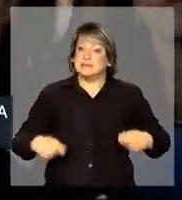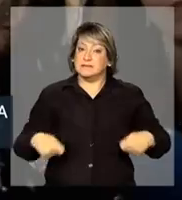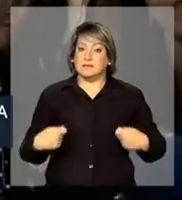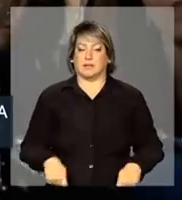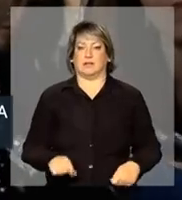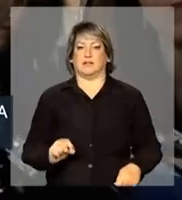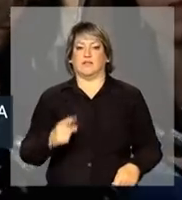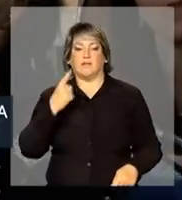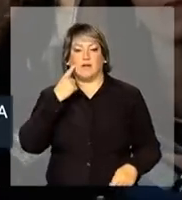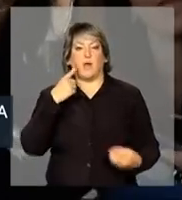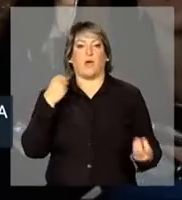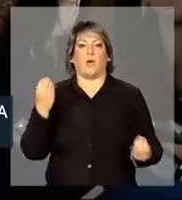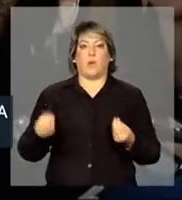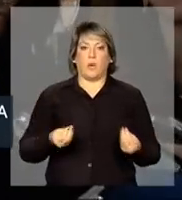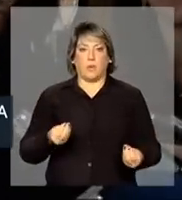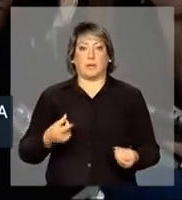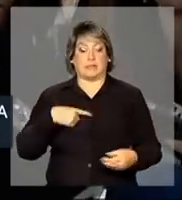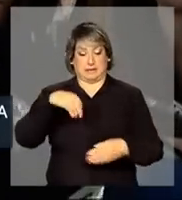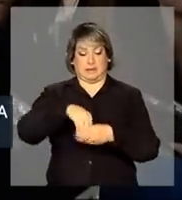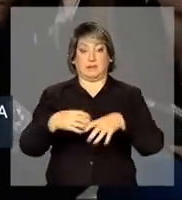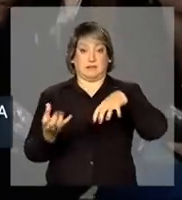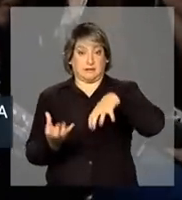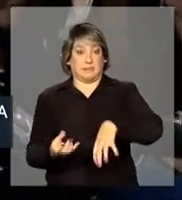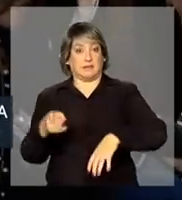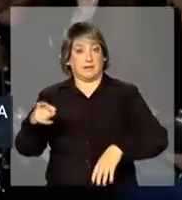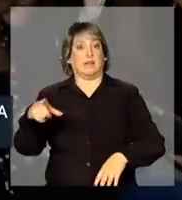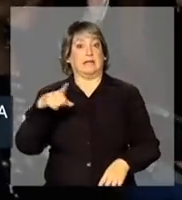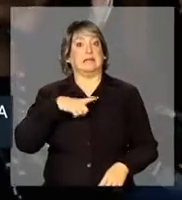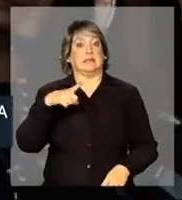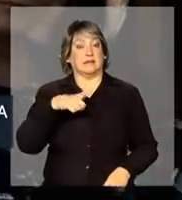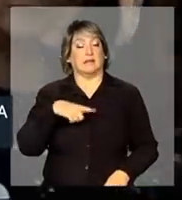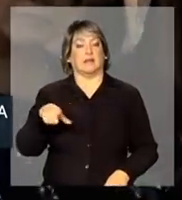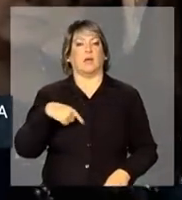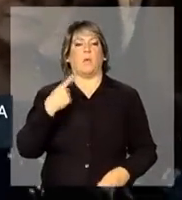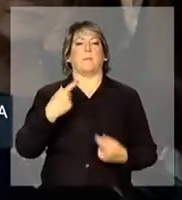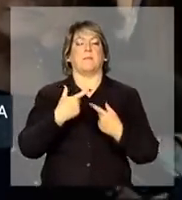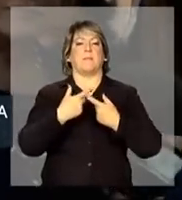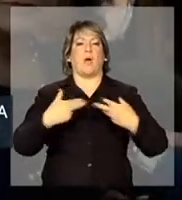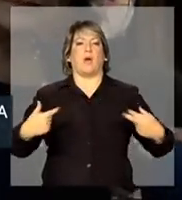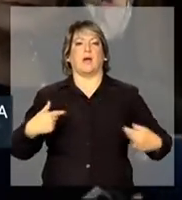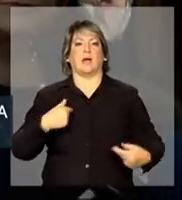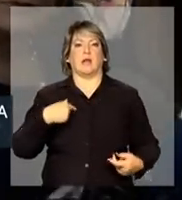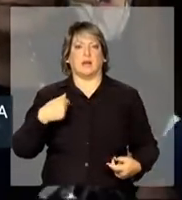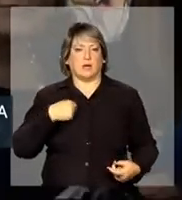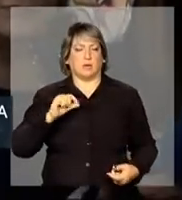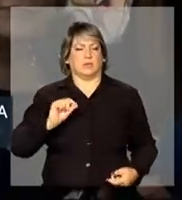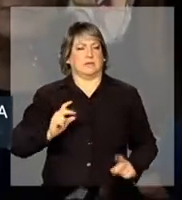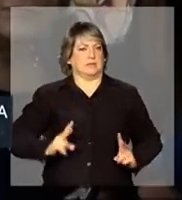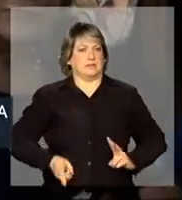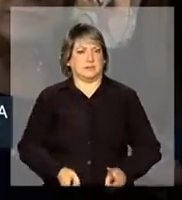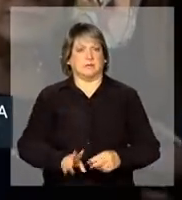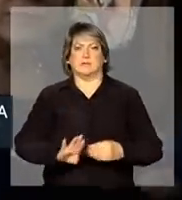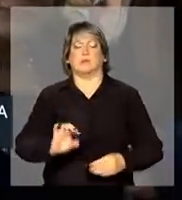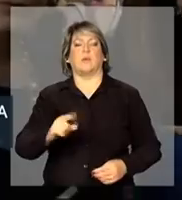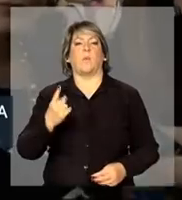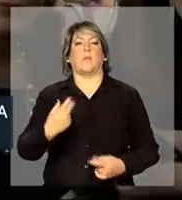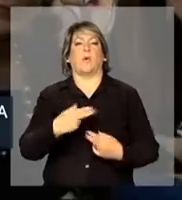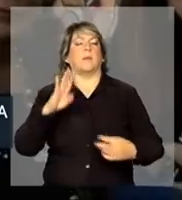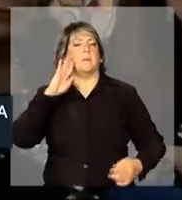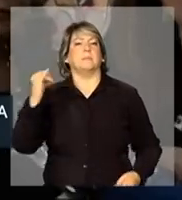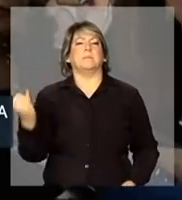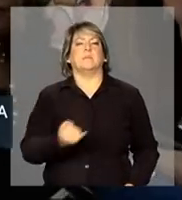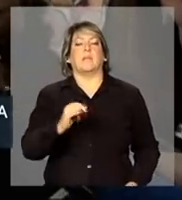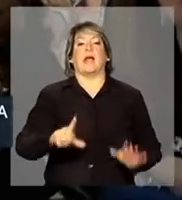Tá tramitando pelo Congresso uma das coisas que eu reputo das mais importantes para o país, que é a lei dos